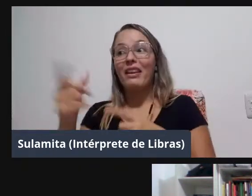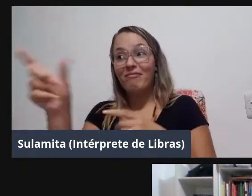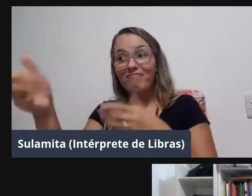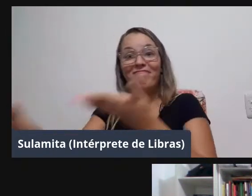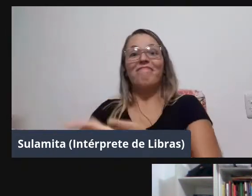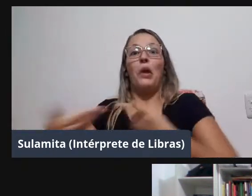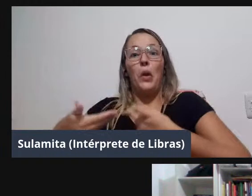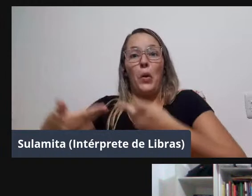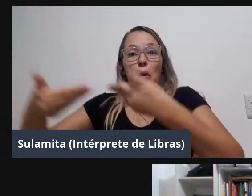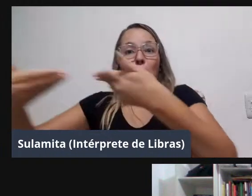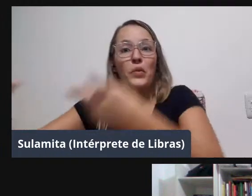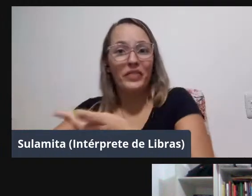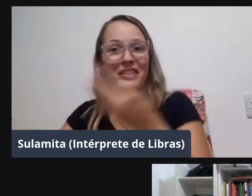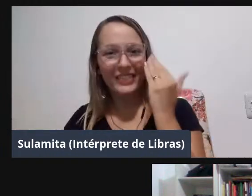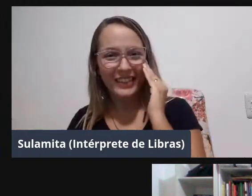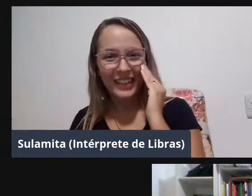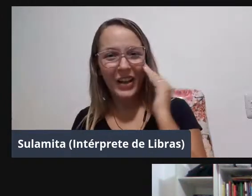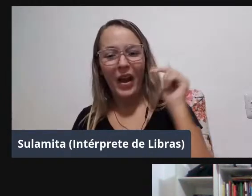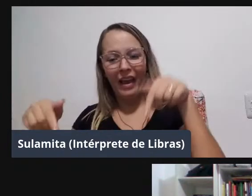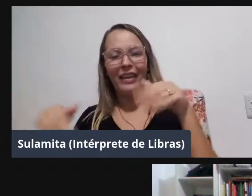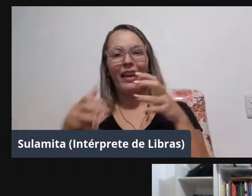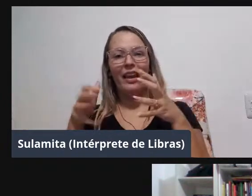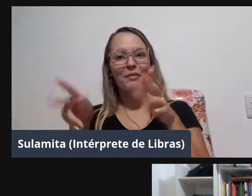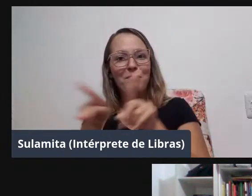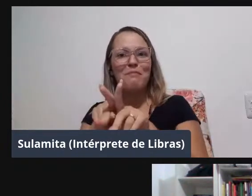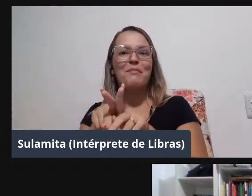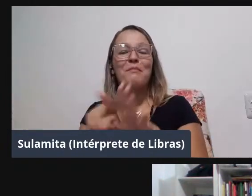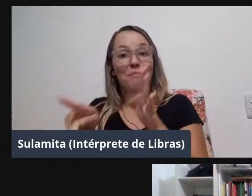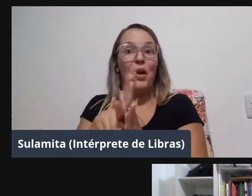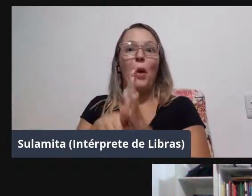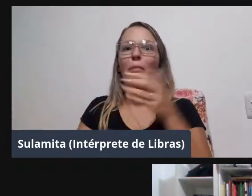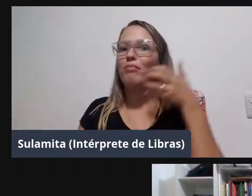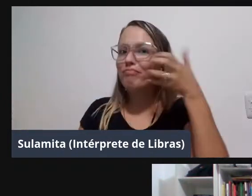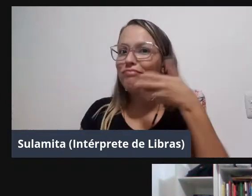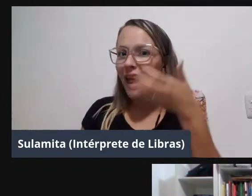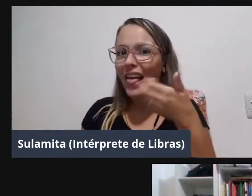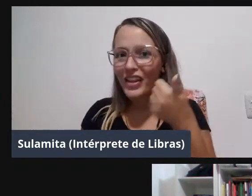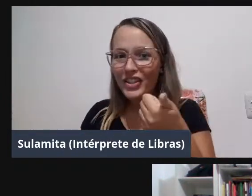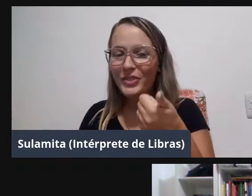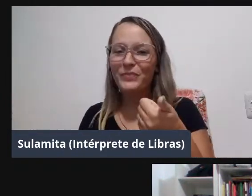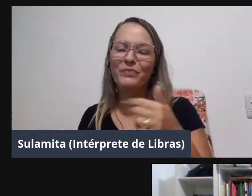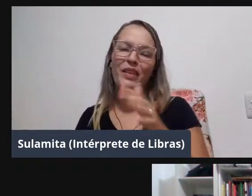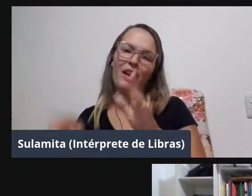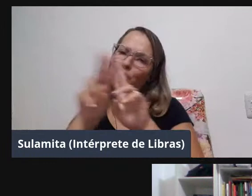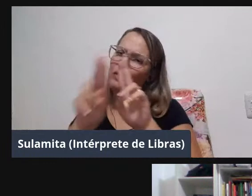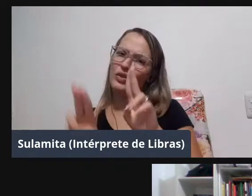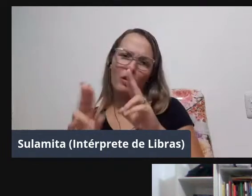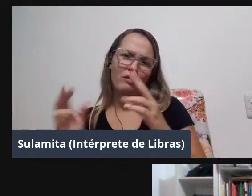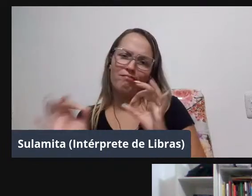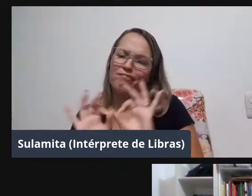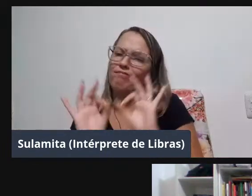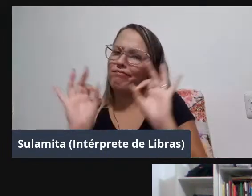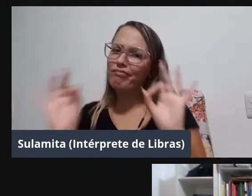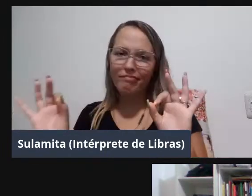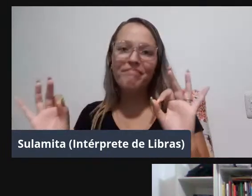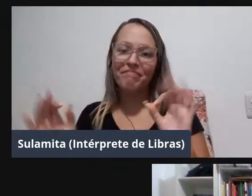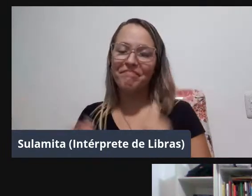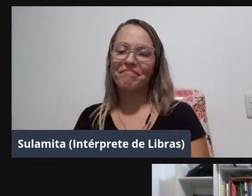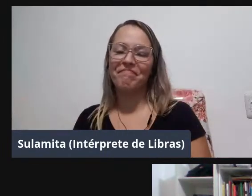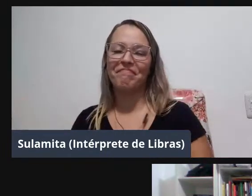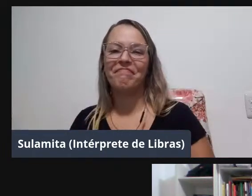E estar aqui no Seminário Unísio Teixeira, né, nesse seminário tão importante na UFRJ, uma instituição tão significativa.